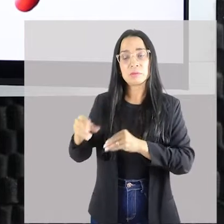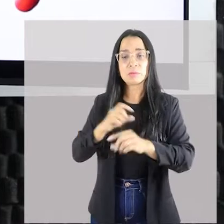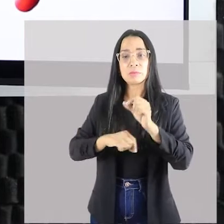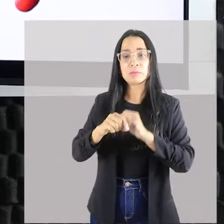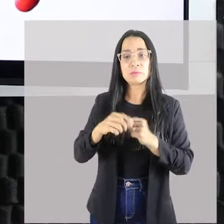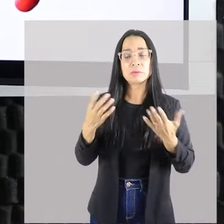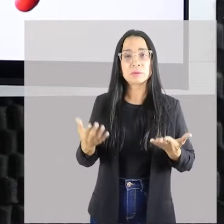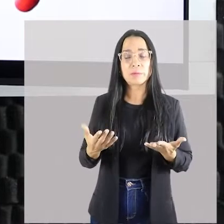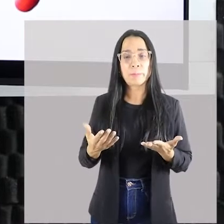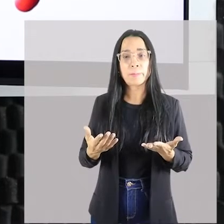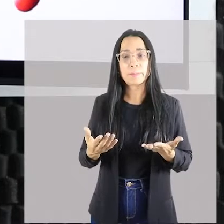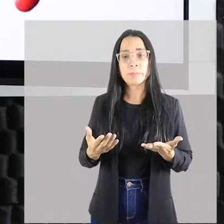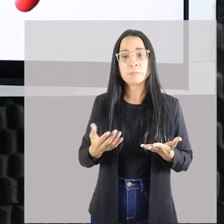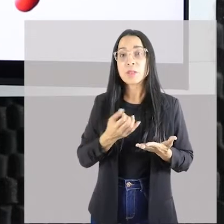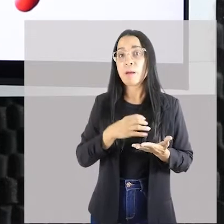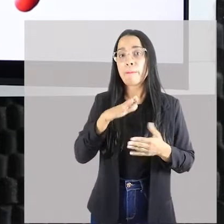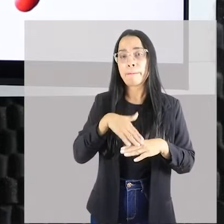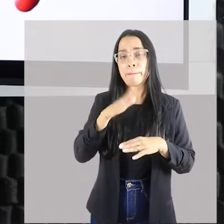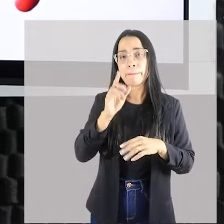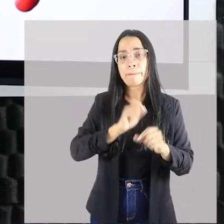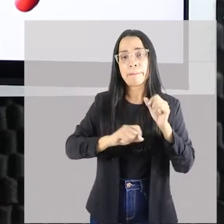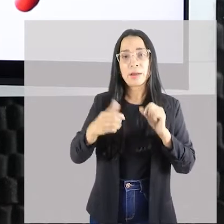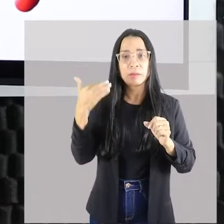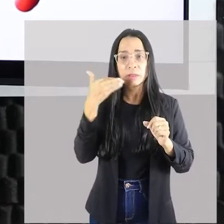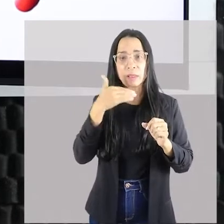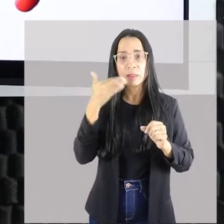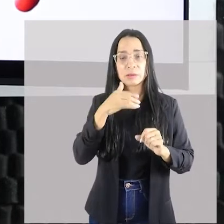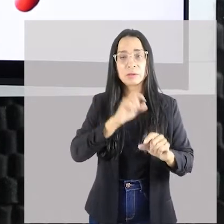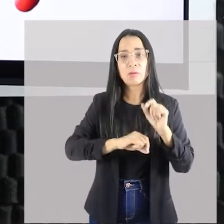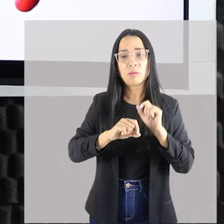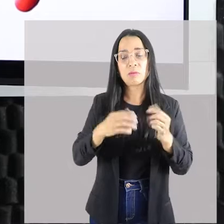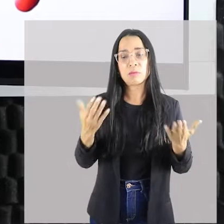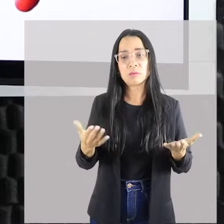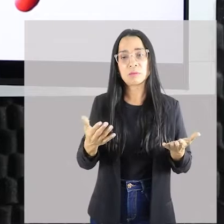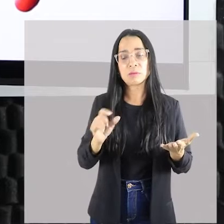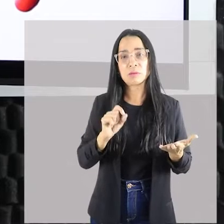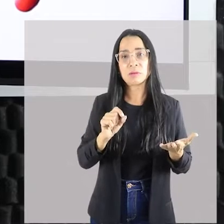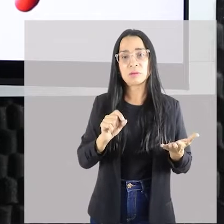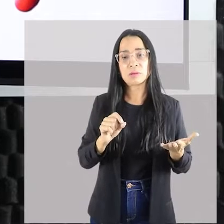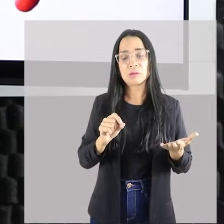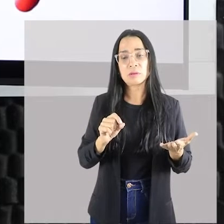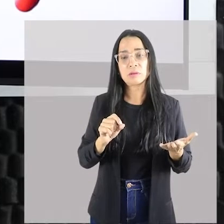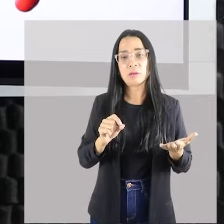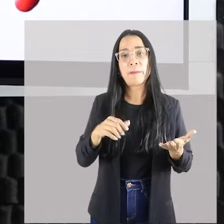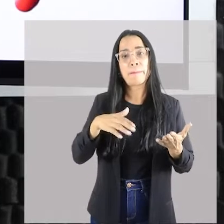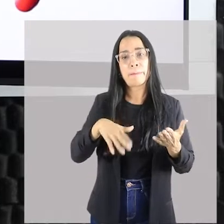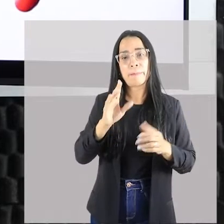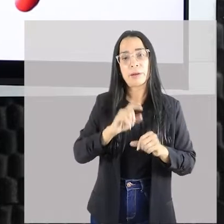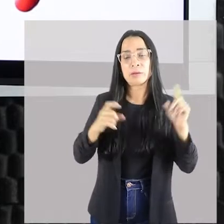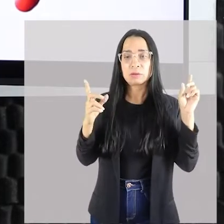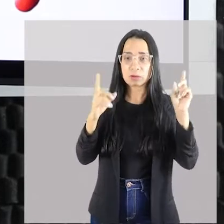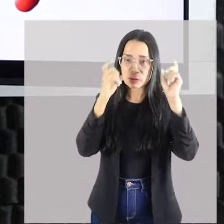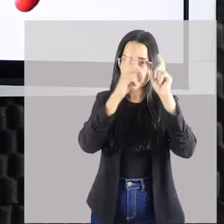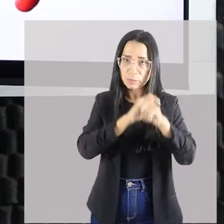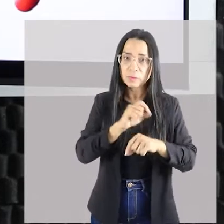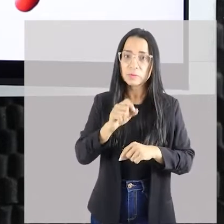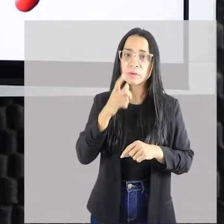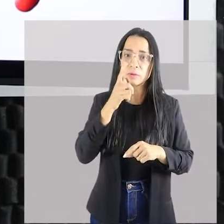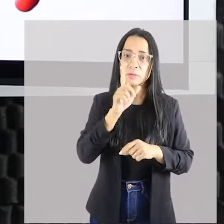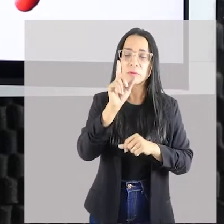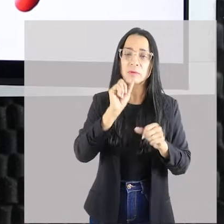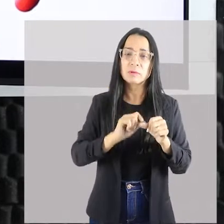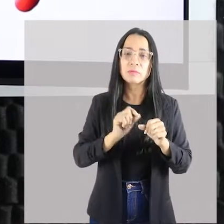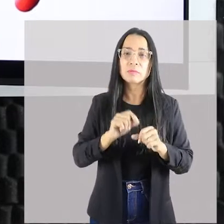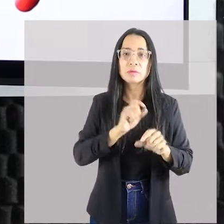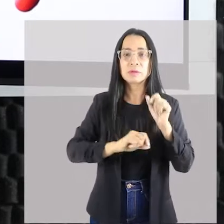esse oxigênio, quanto mais deformada, né, torta ali ela for, mais difícil para você conseguir